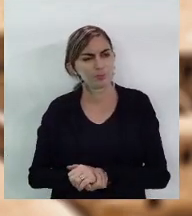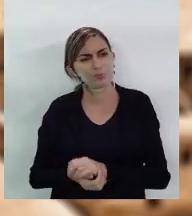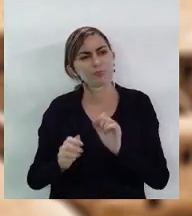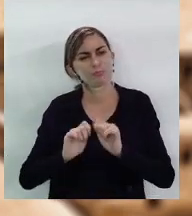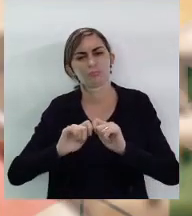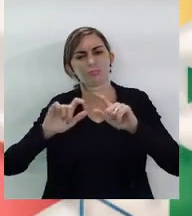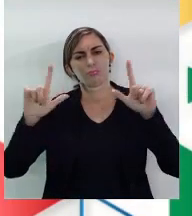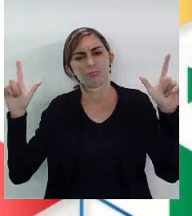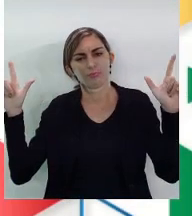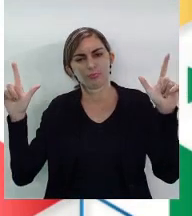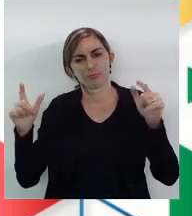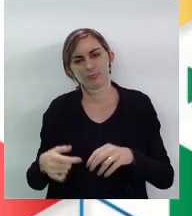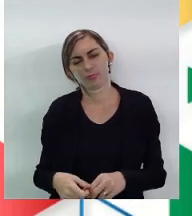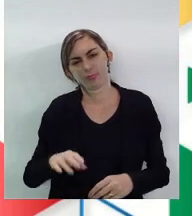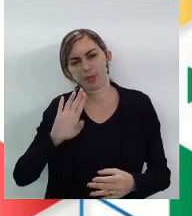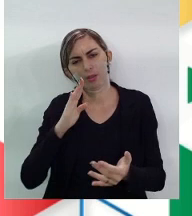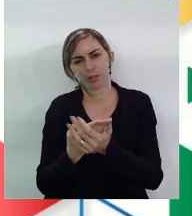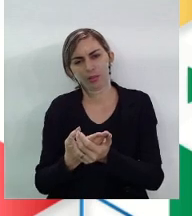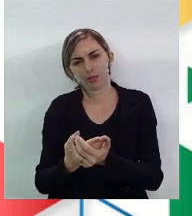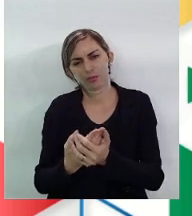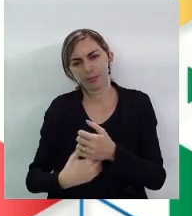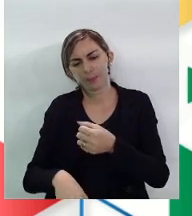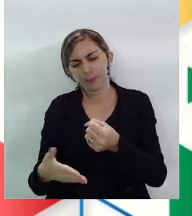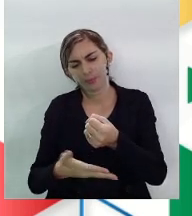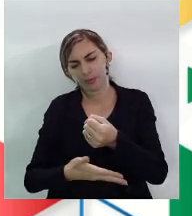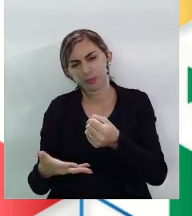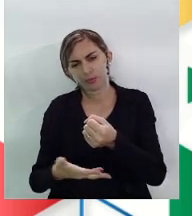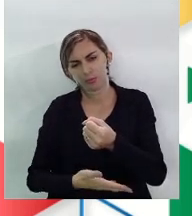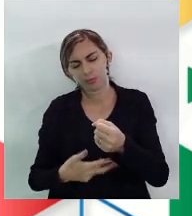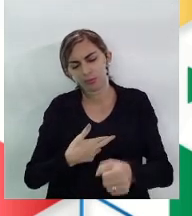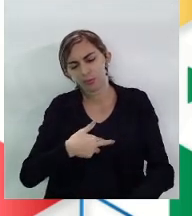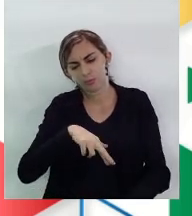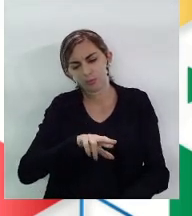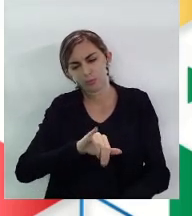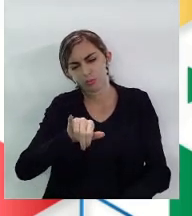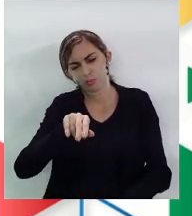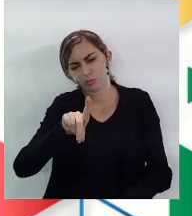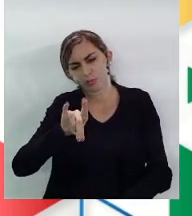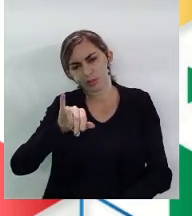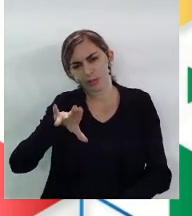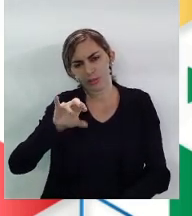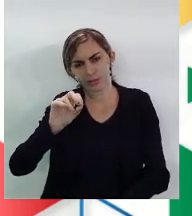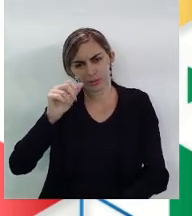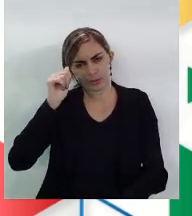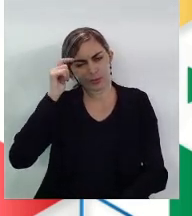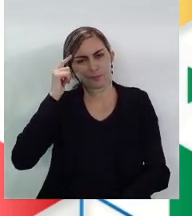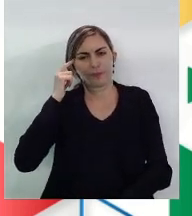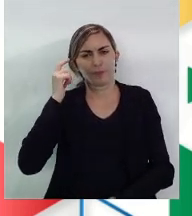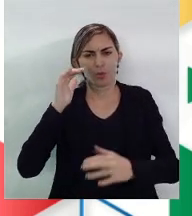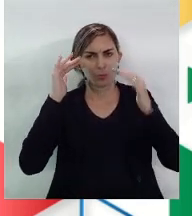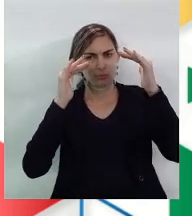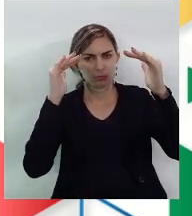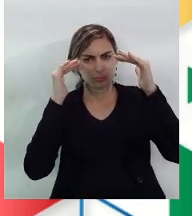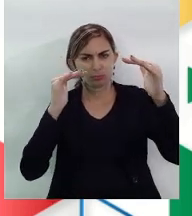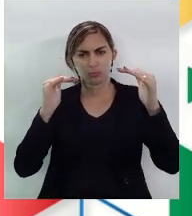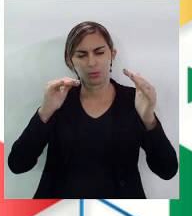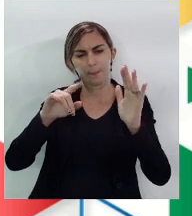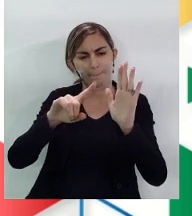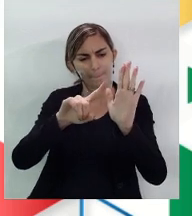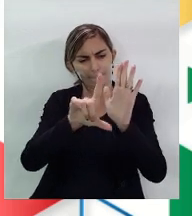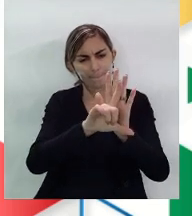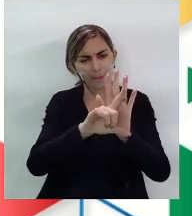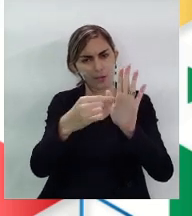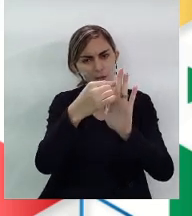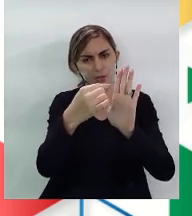na tela eu tenho a crença. A base da religião judaica está na obediência aos